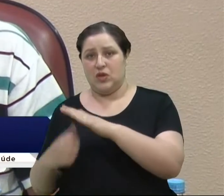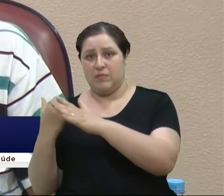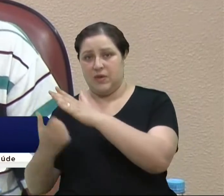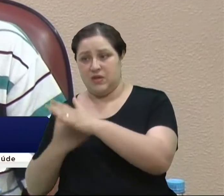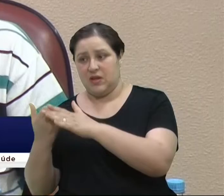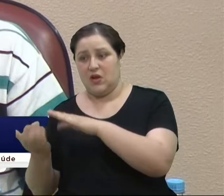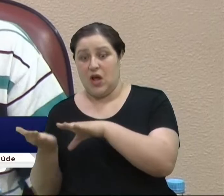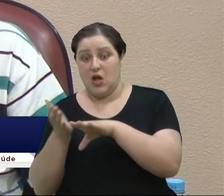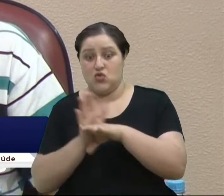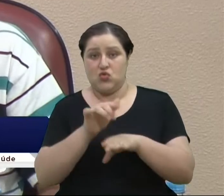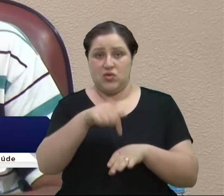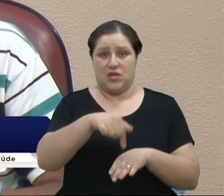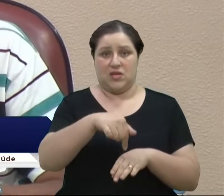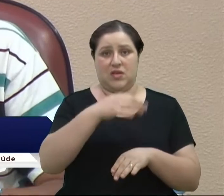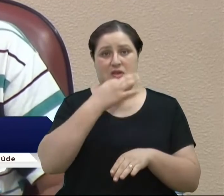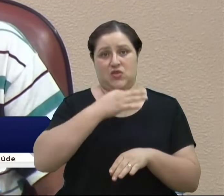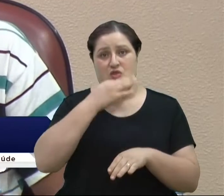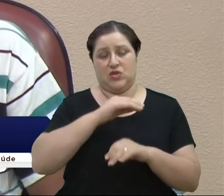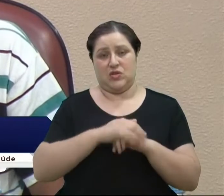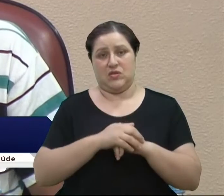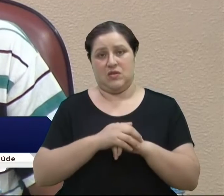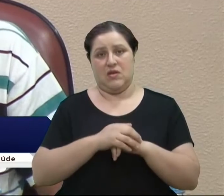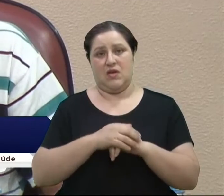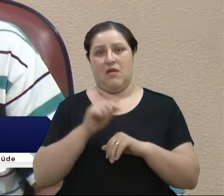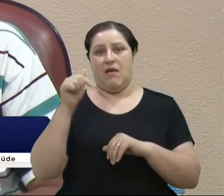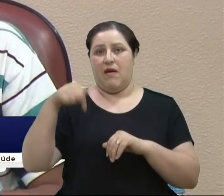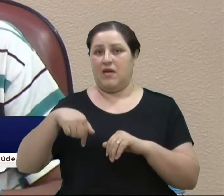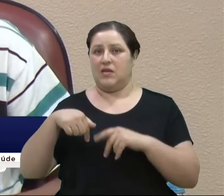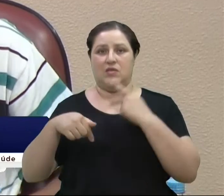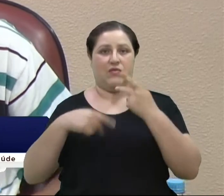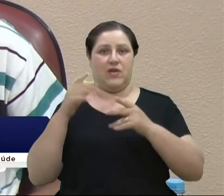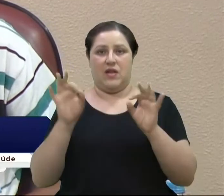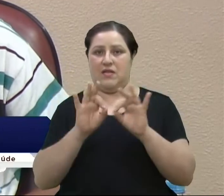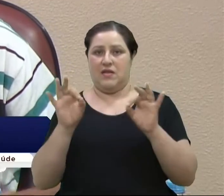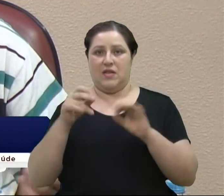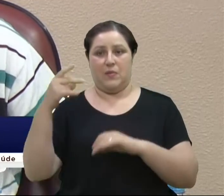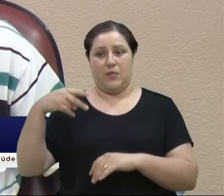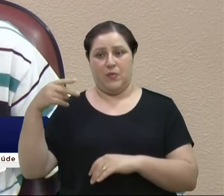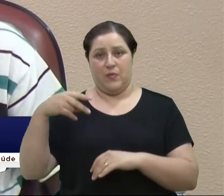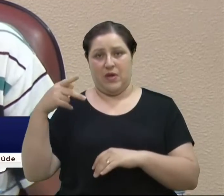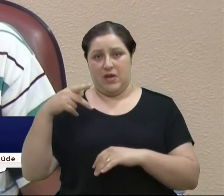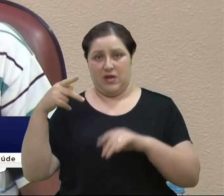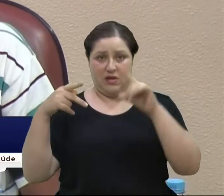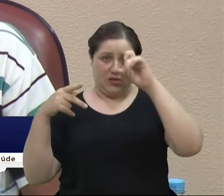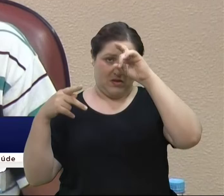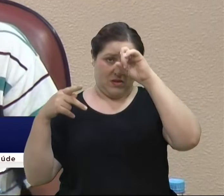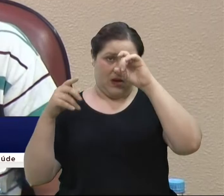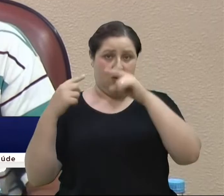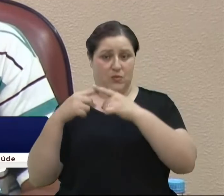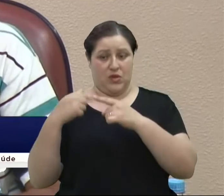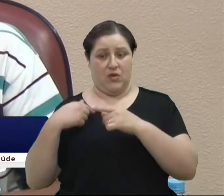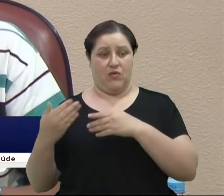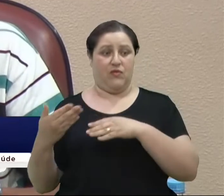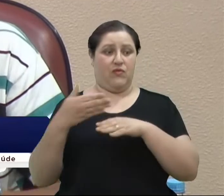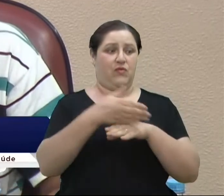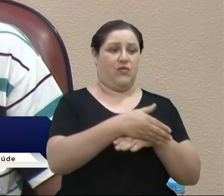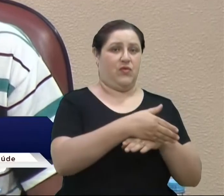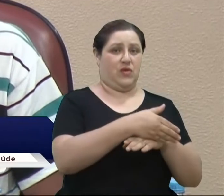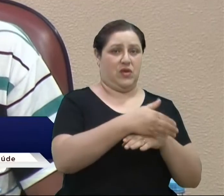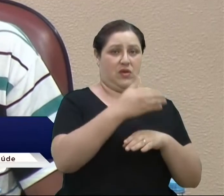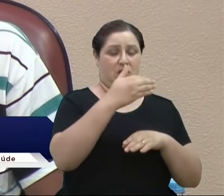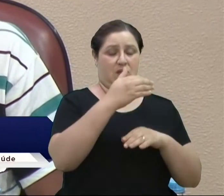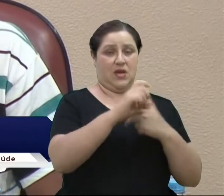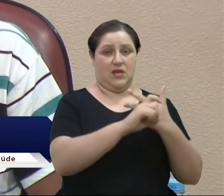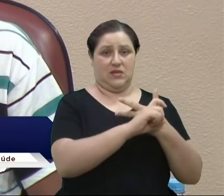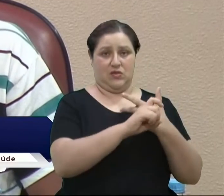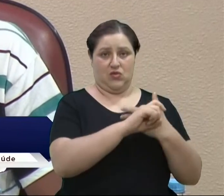A gente, como controle social, não pontuou a situação do Pompeia, porque a gente só foi recebido atualmente pelo executivo. A gente mesmo, diretora, sentou com o